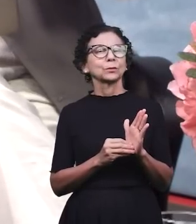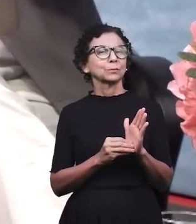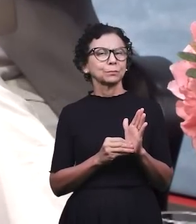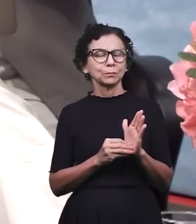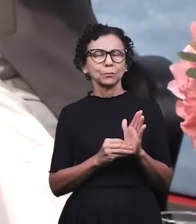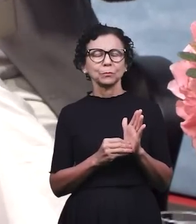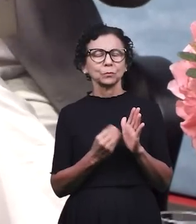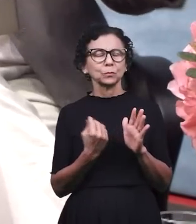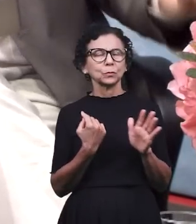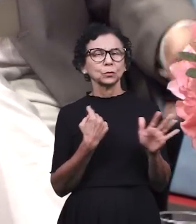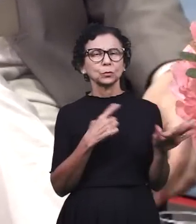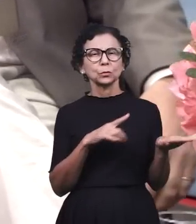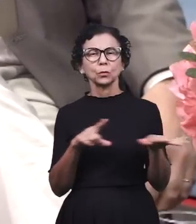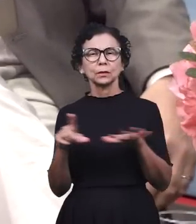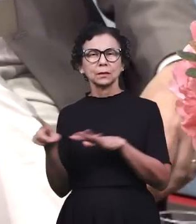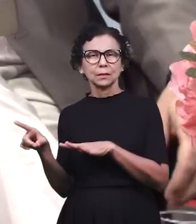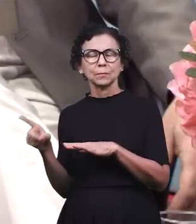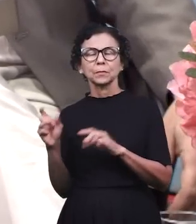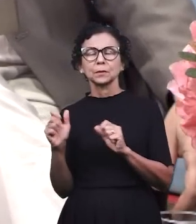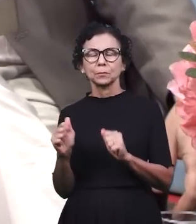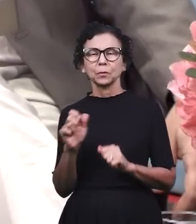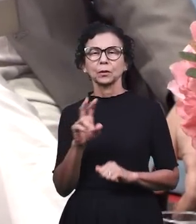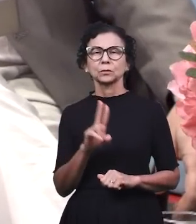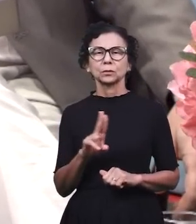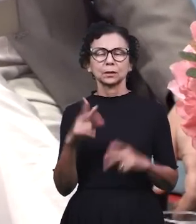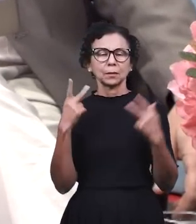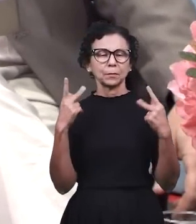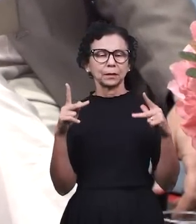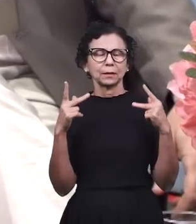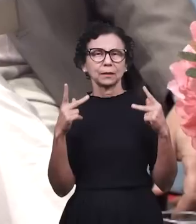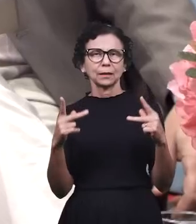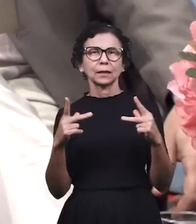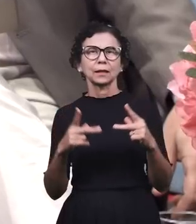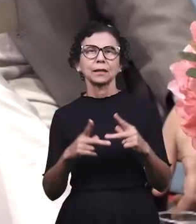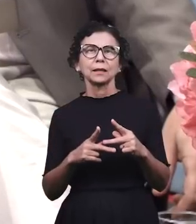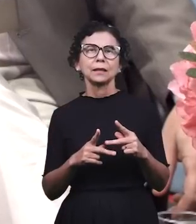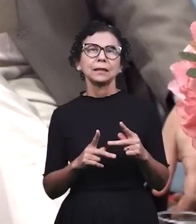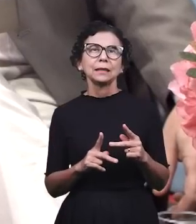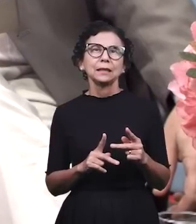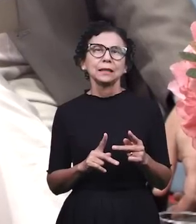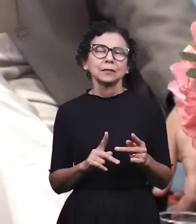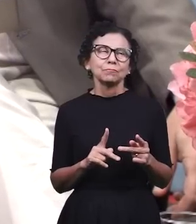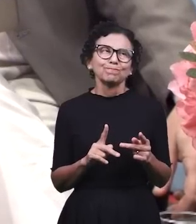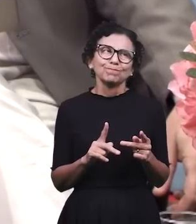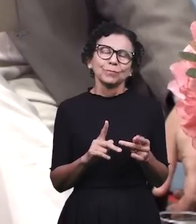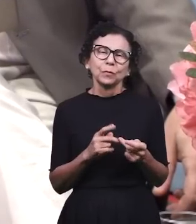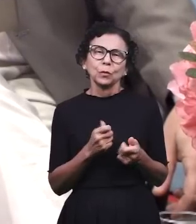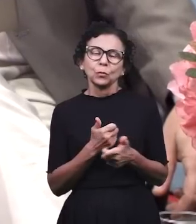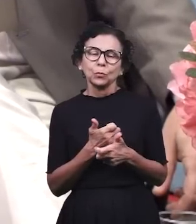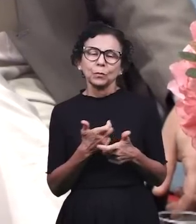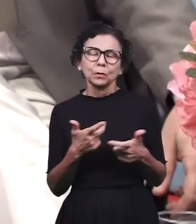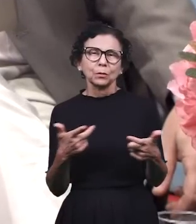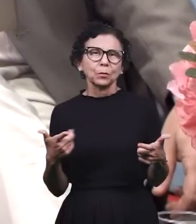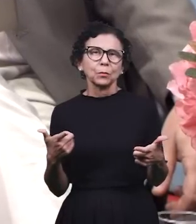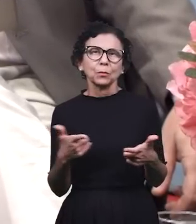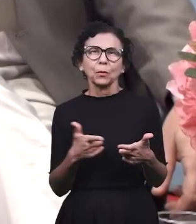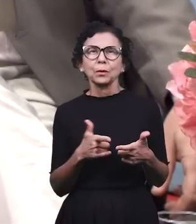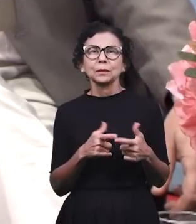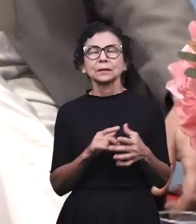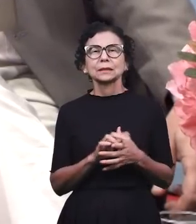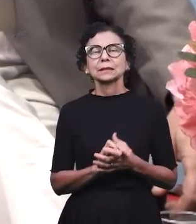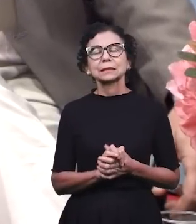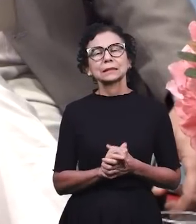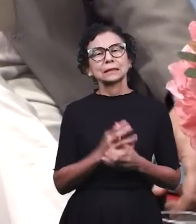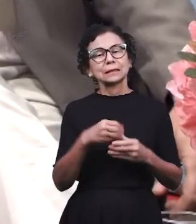utilizada ao longo de toda a semana. Ou mesmo que não seja um texto dali, mas alguma coisa dentro do clima da EBD,